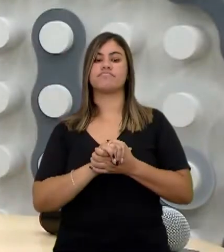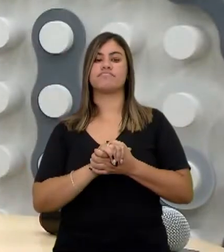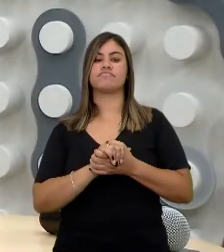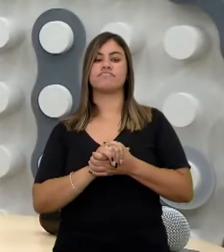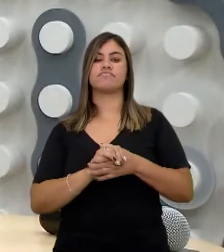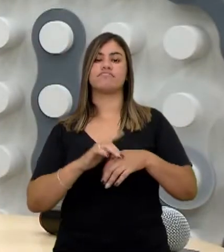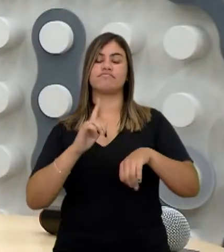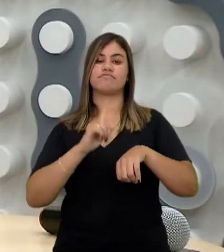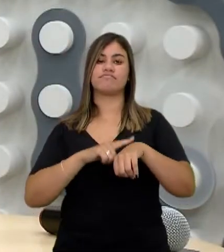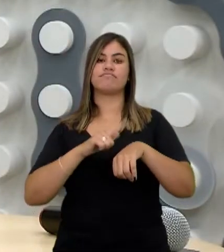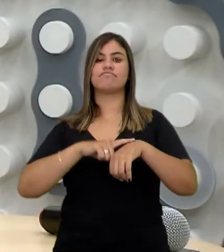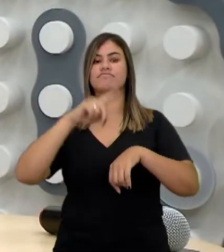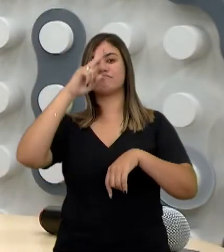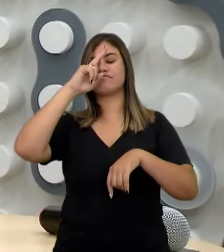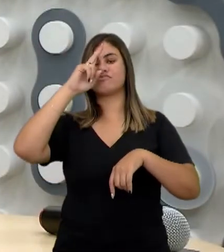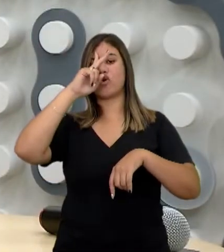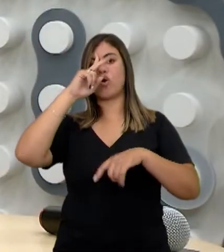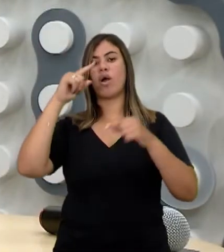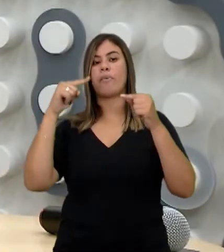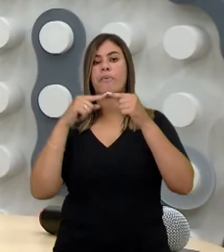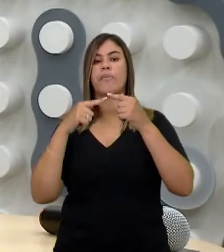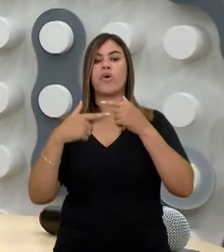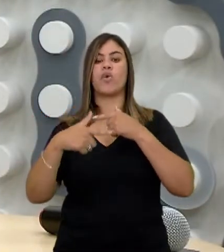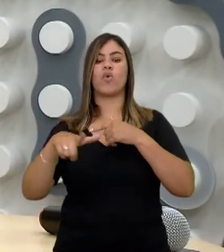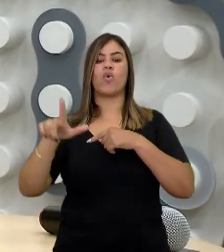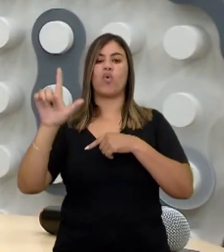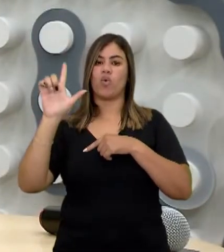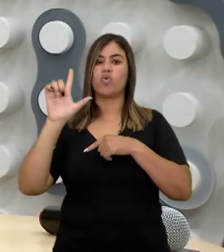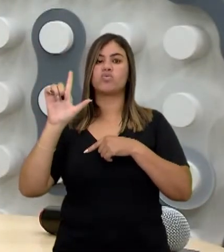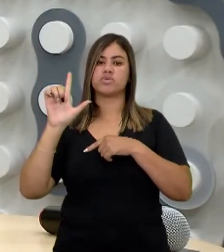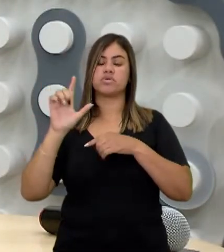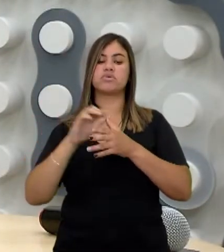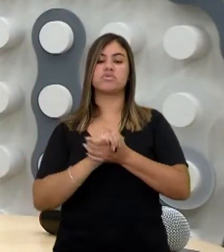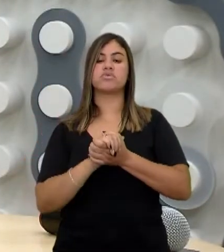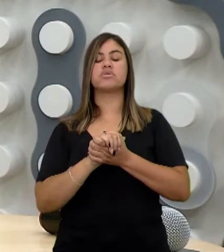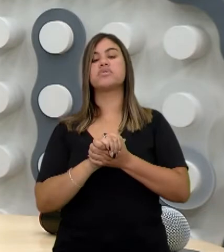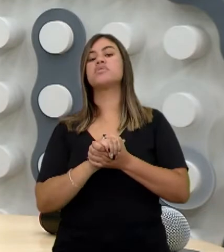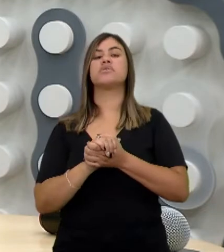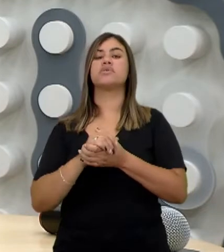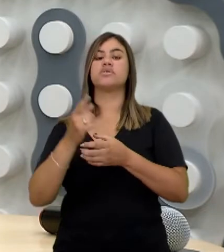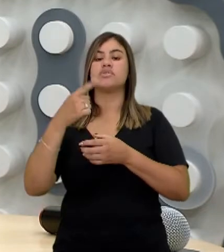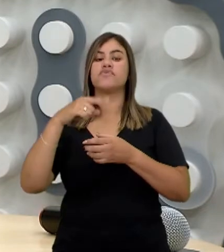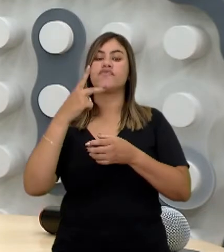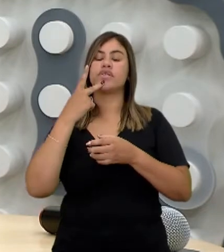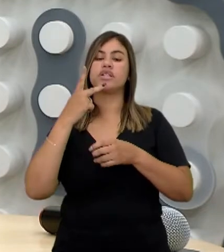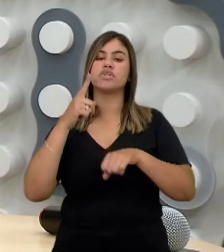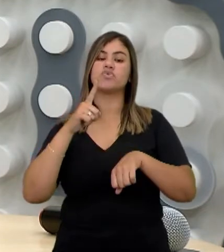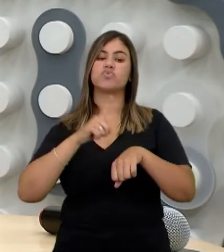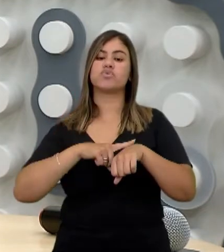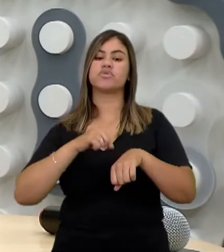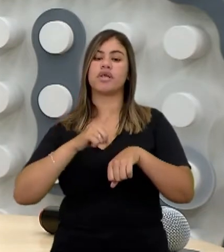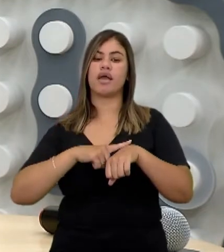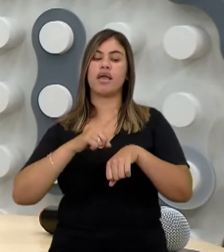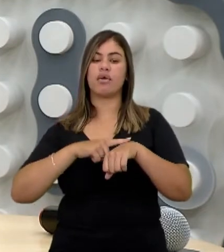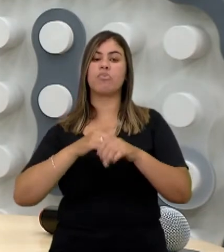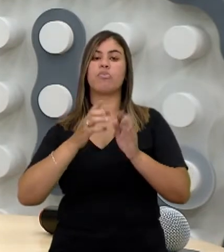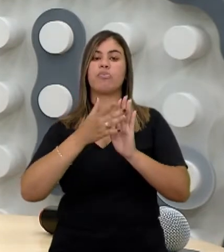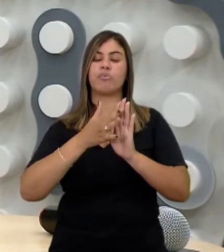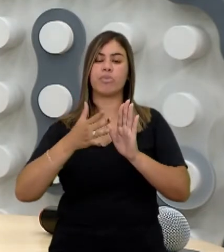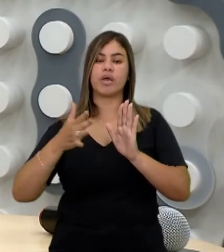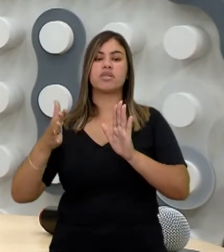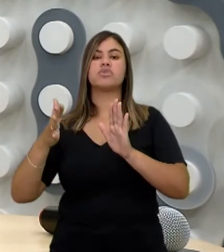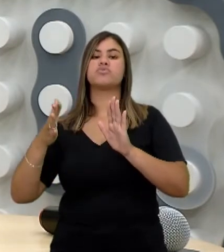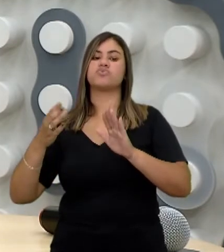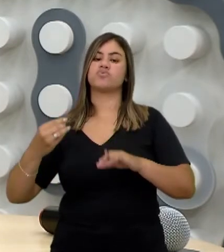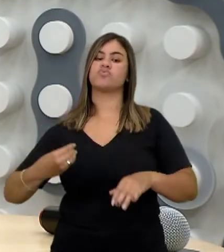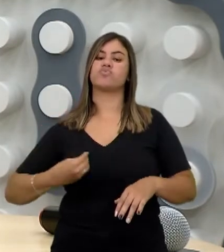uma outra questão que vocês aprendem aí, história. Então, nós estamos falando aí de um tempo geológico. Então, os períodos, os éons, né,